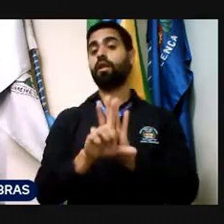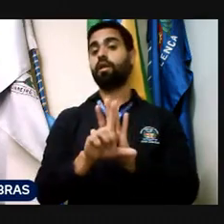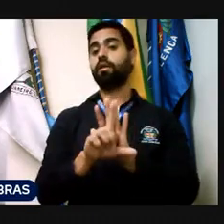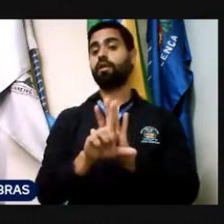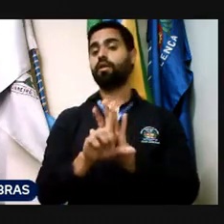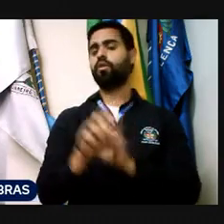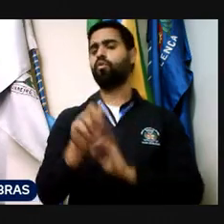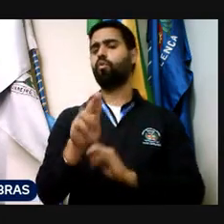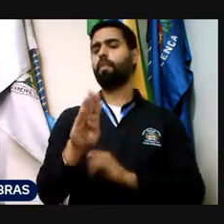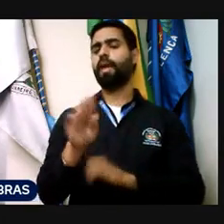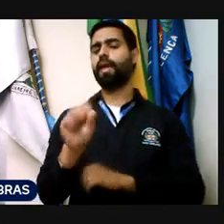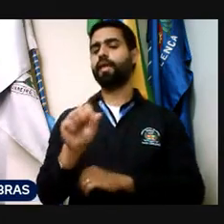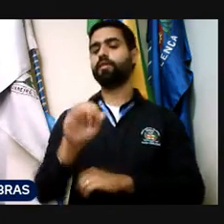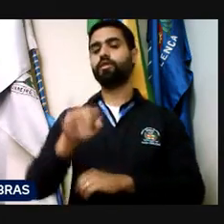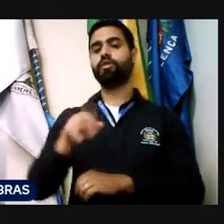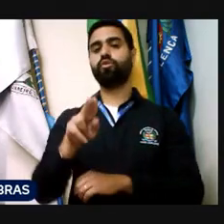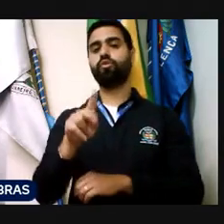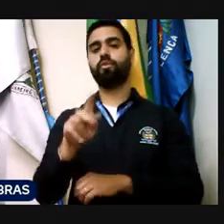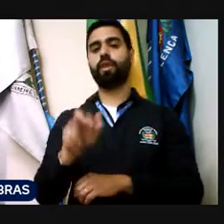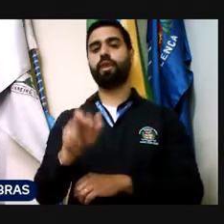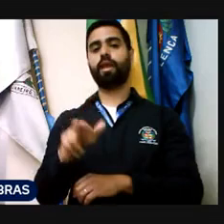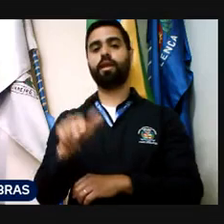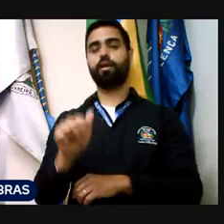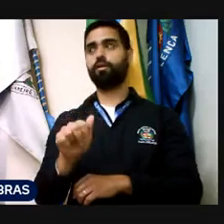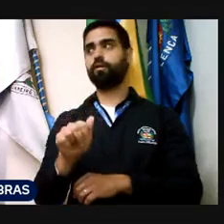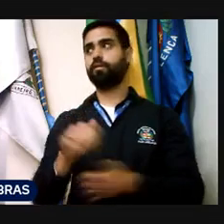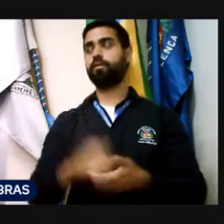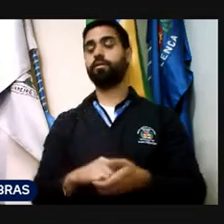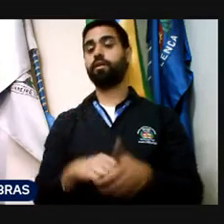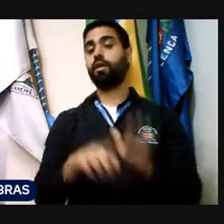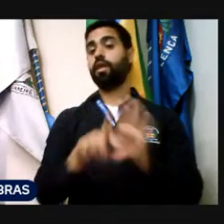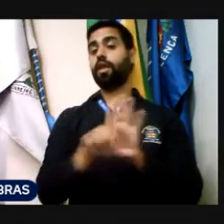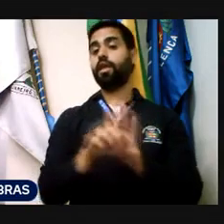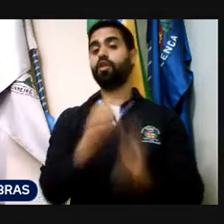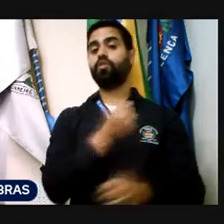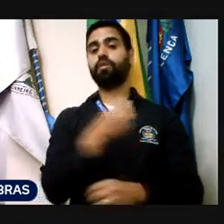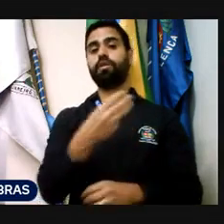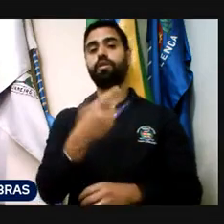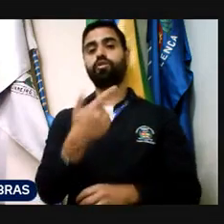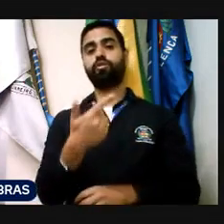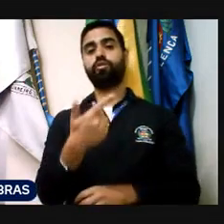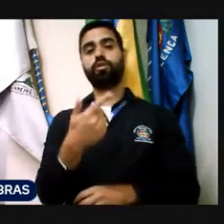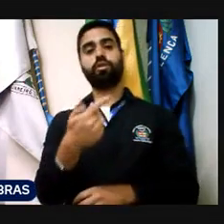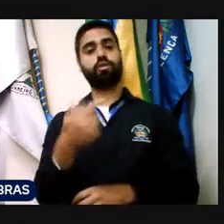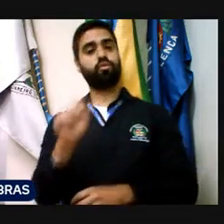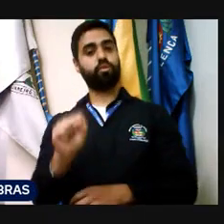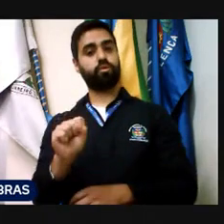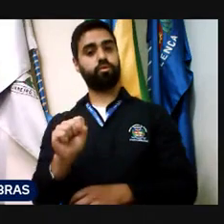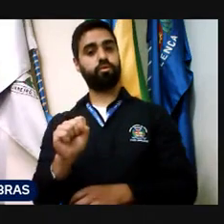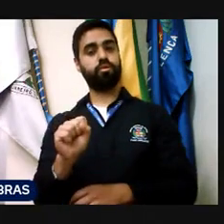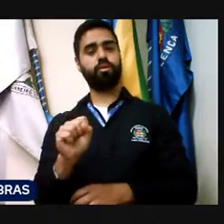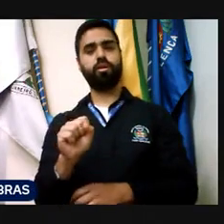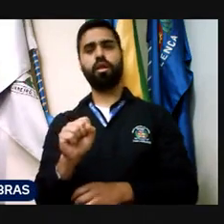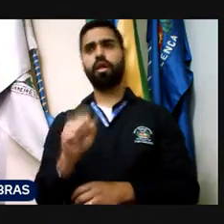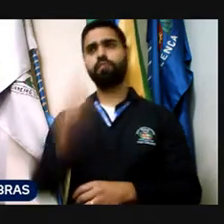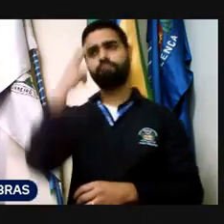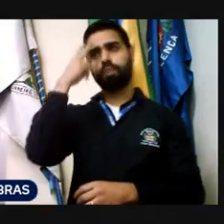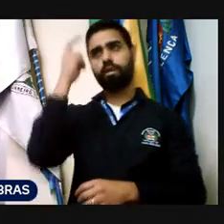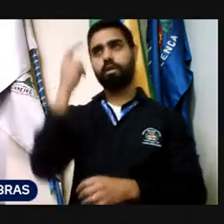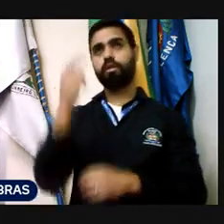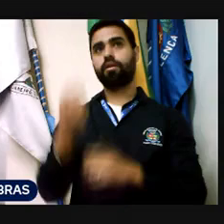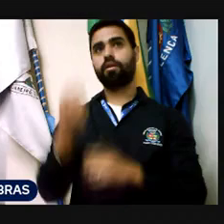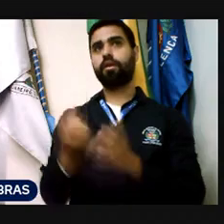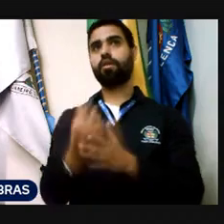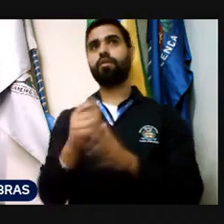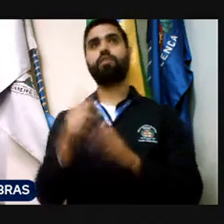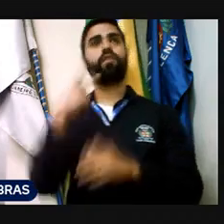de 2021, UBS Juparanã, senhor Barreto, do vereador Arnaldo. Lei Ordinária 3278 2021, Banco de Ideias Legislativas, vereador